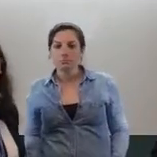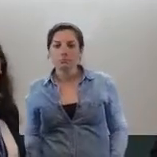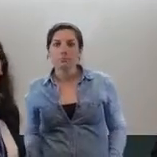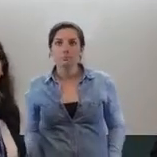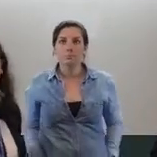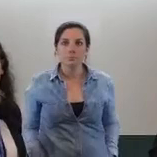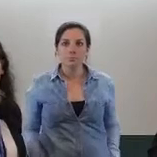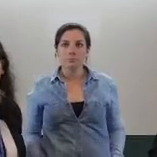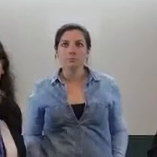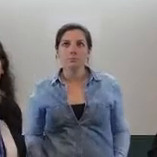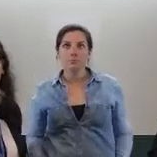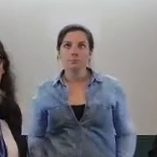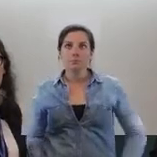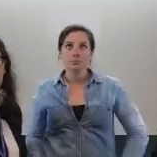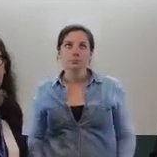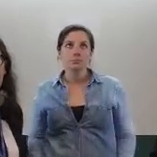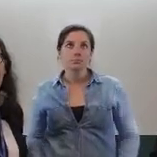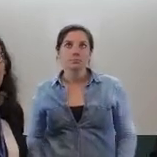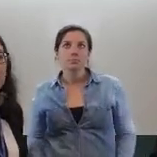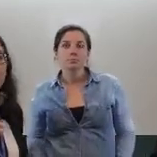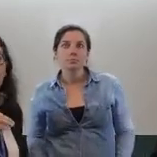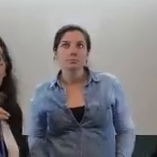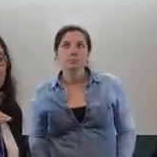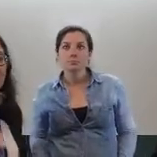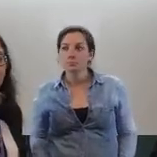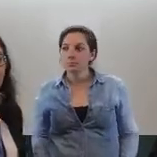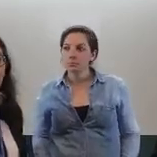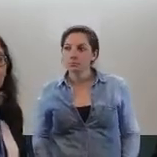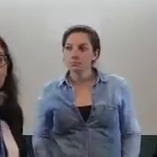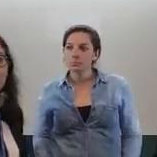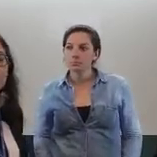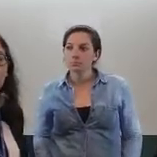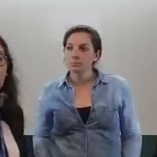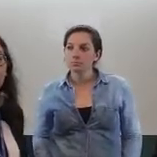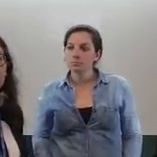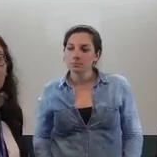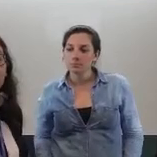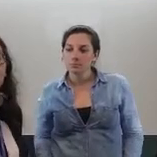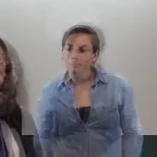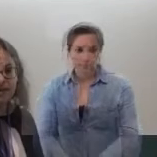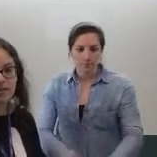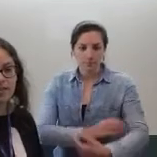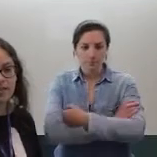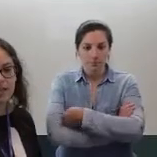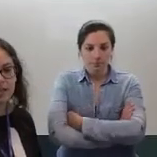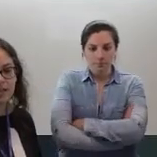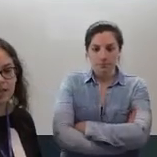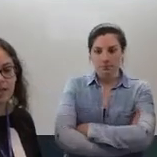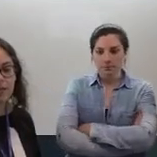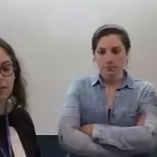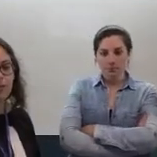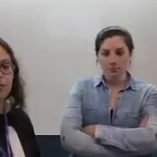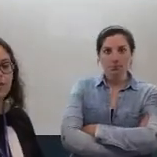que vocês curtam nossa página do Facebook, porque ali é o nosso canal direto com vocês, o que está acontecendo. E